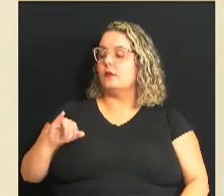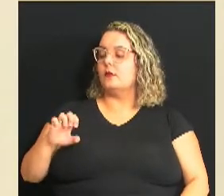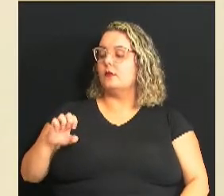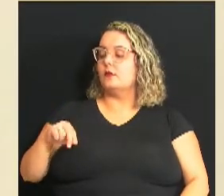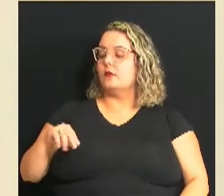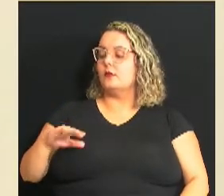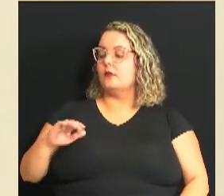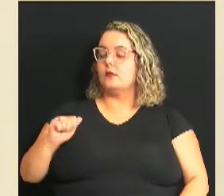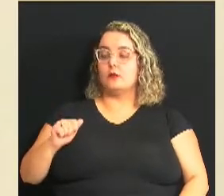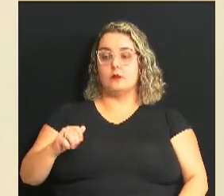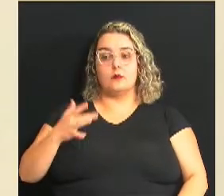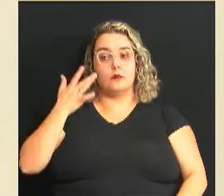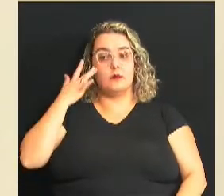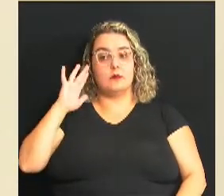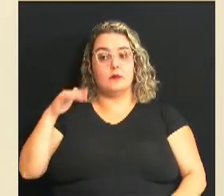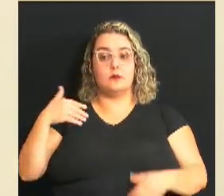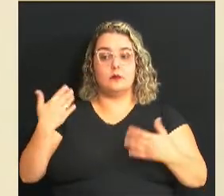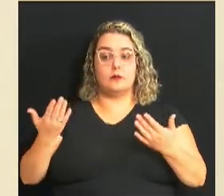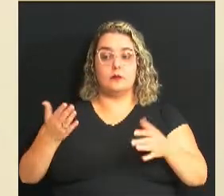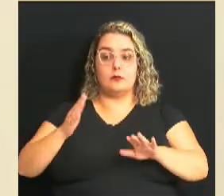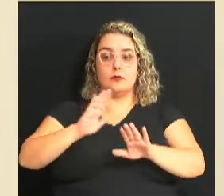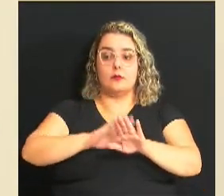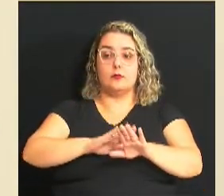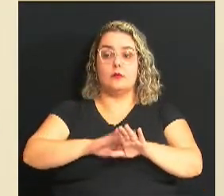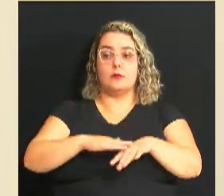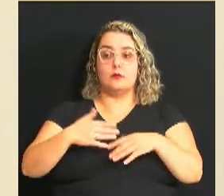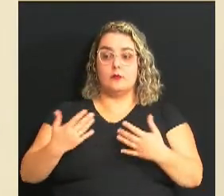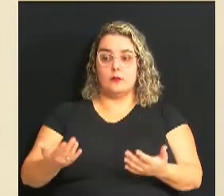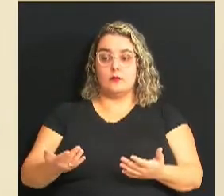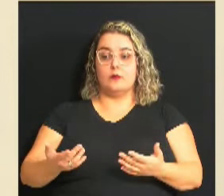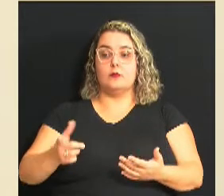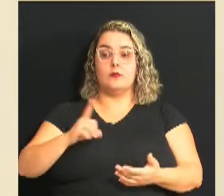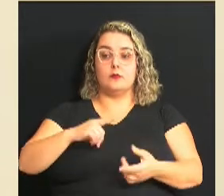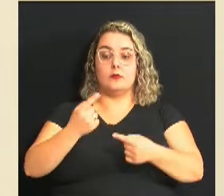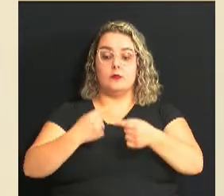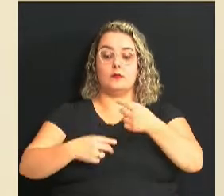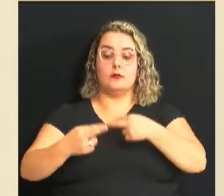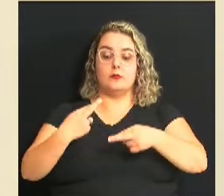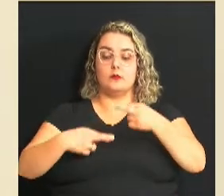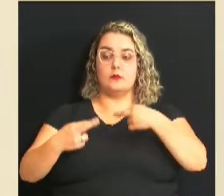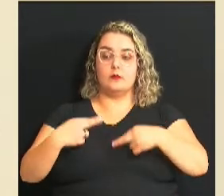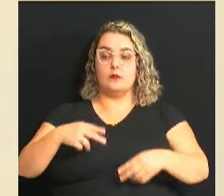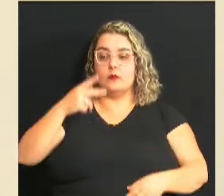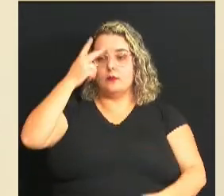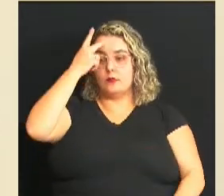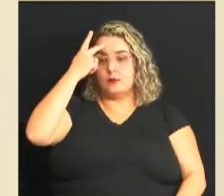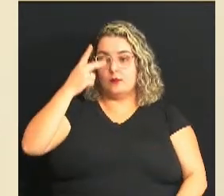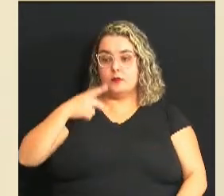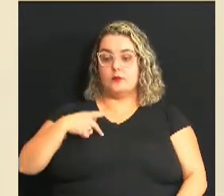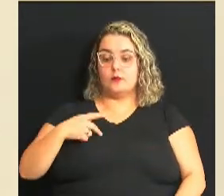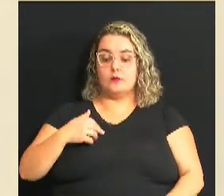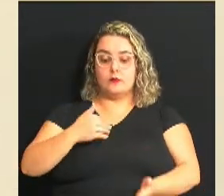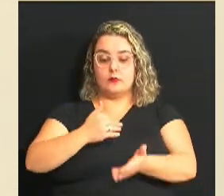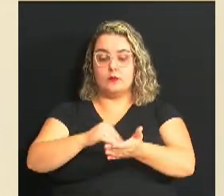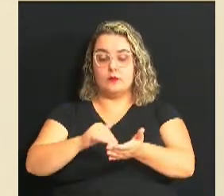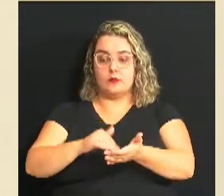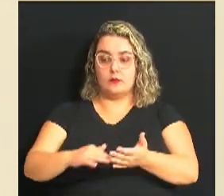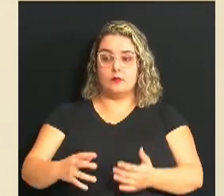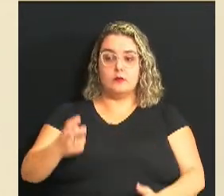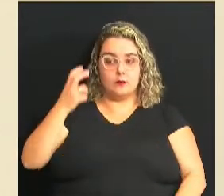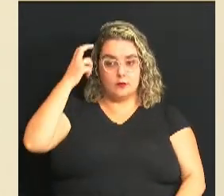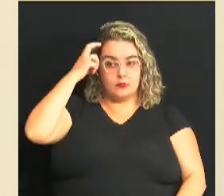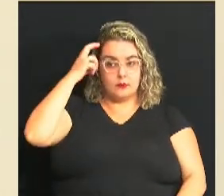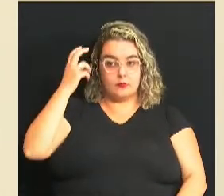o funcionamento, mas há de se ter uma relação da própria Secretaria de Cultura de Campinas. Então, eu